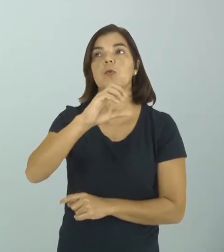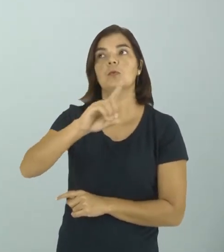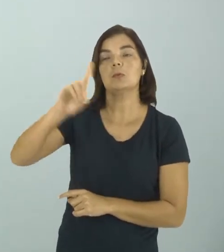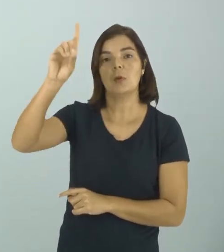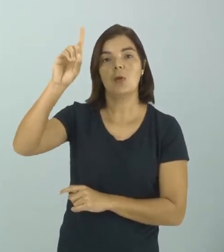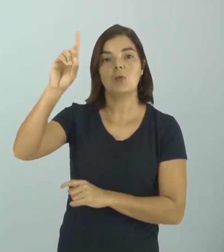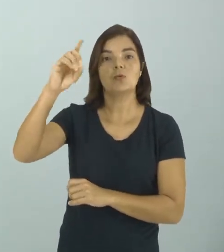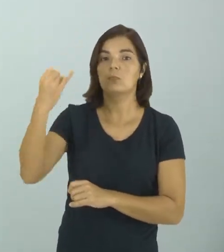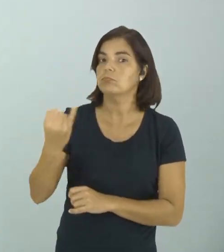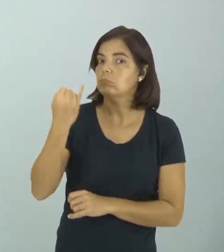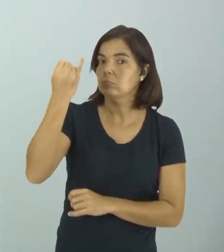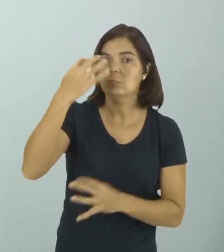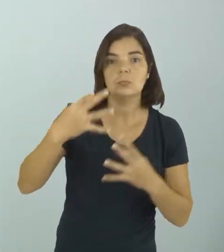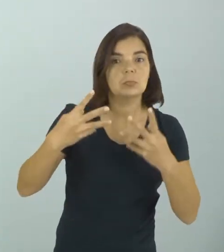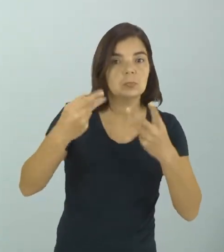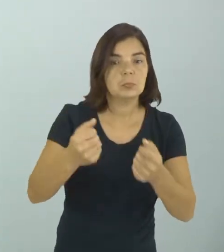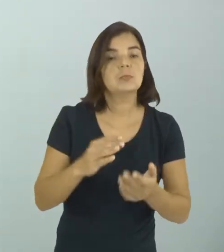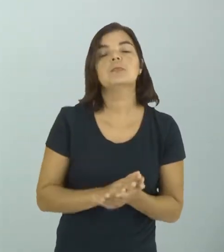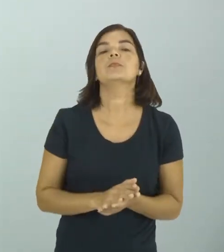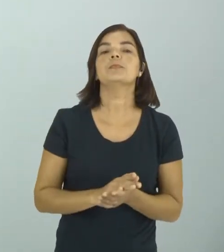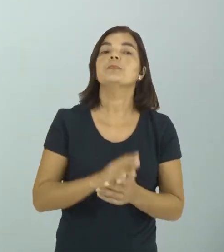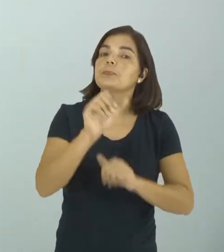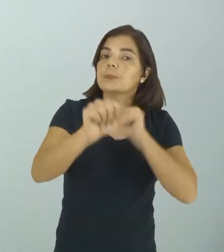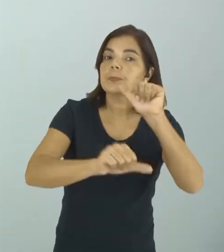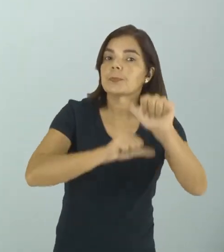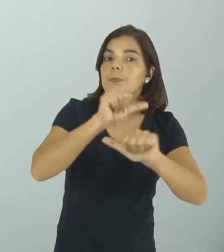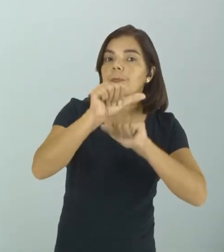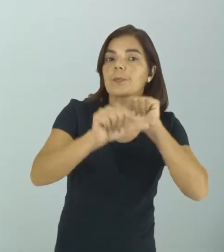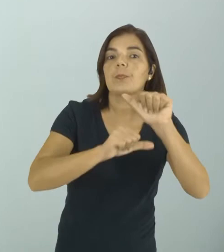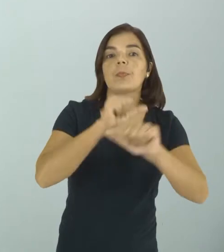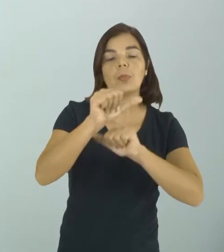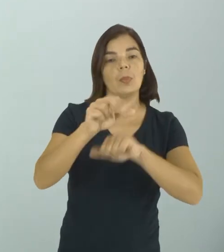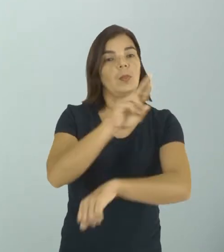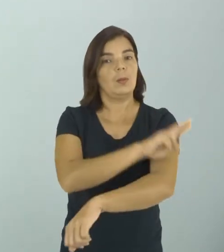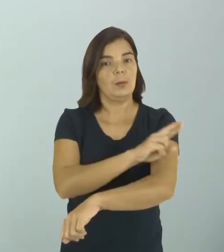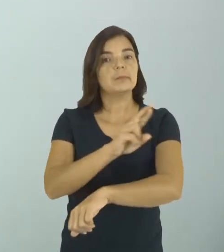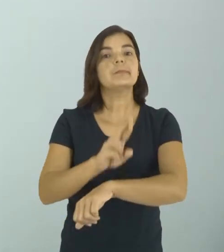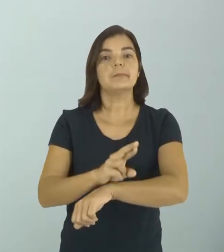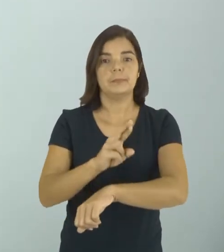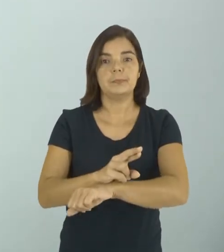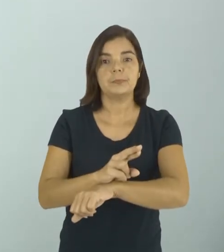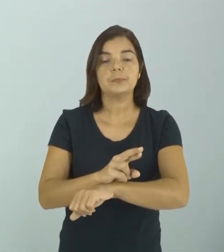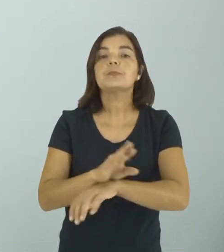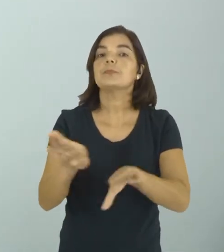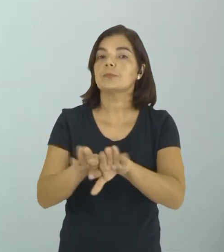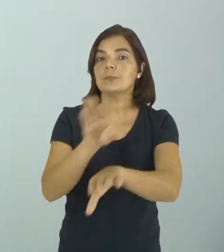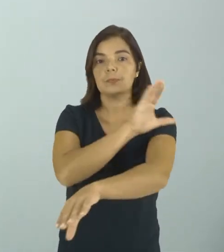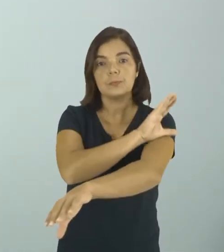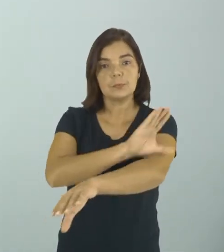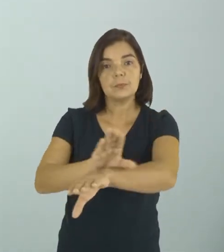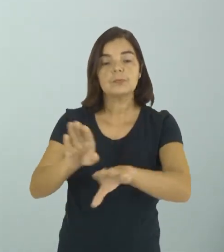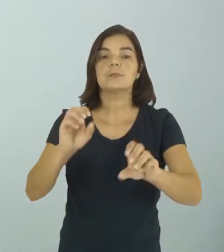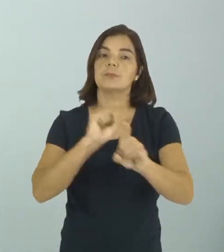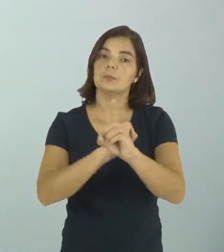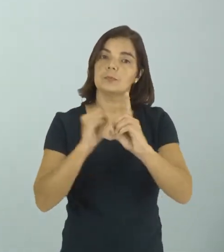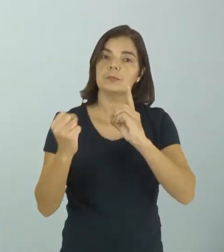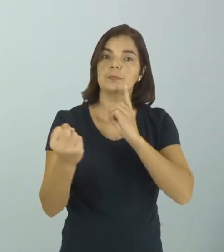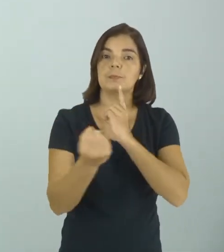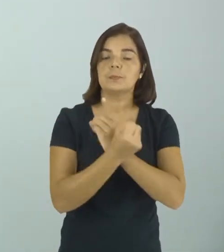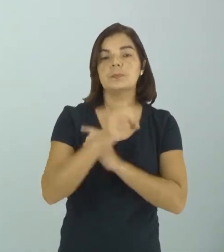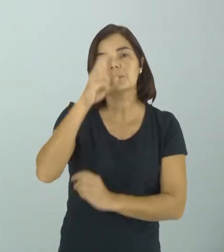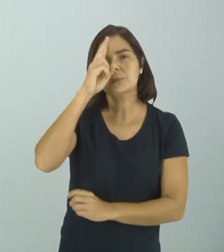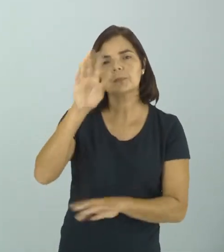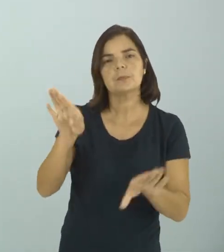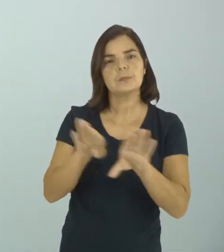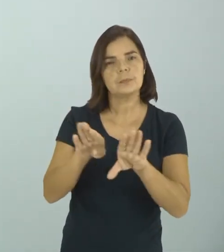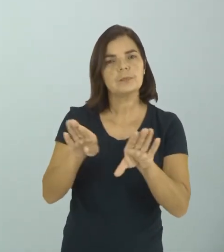de tudo. Então, essas reformas propõem o quê? Mudanças no campo cultural e social.